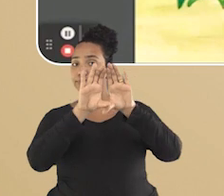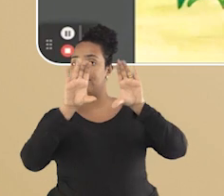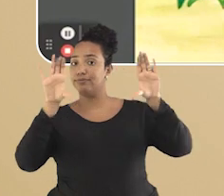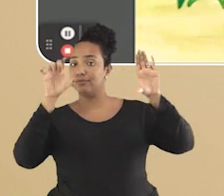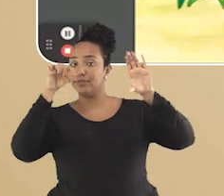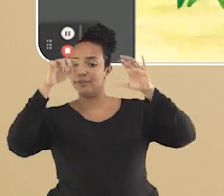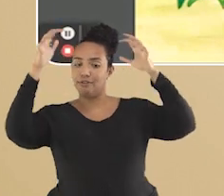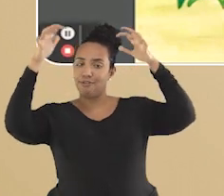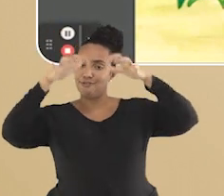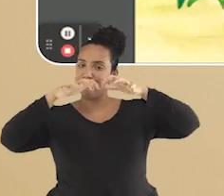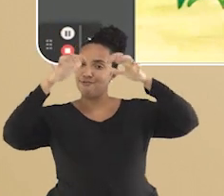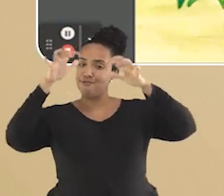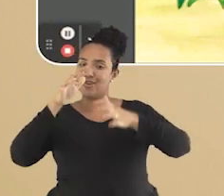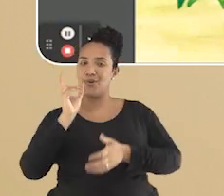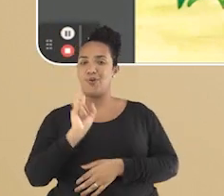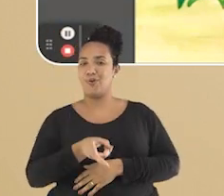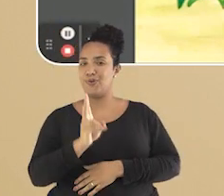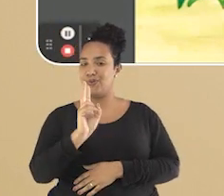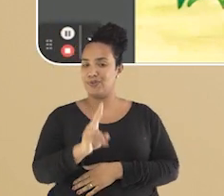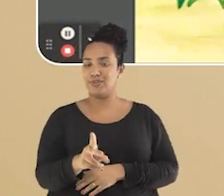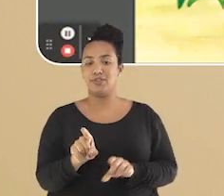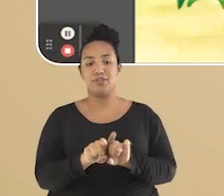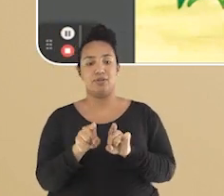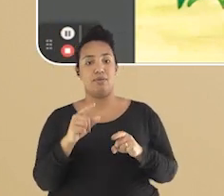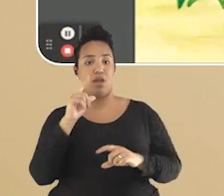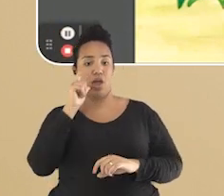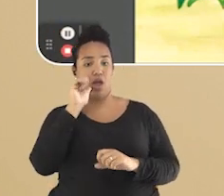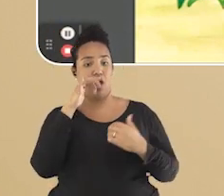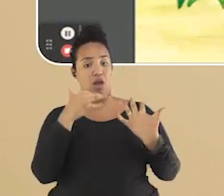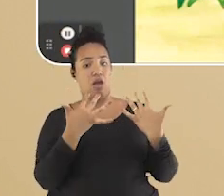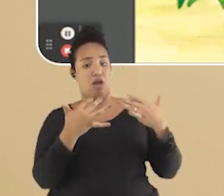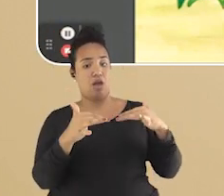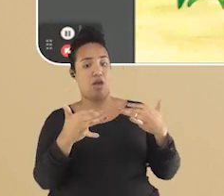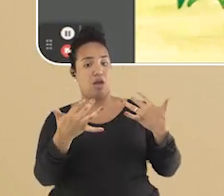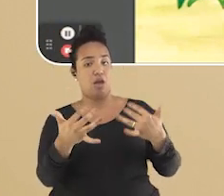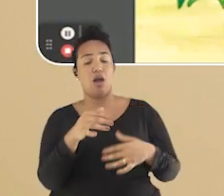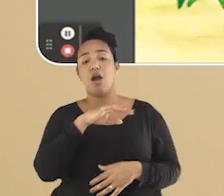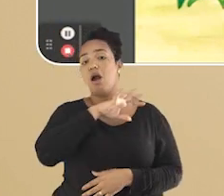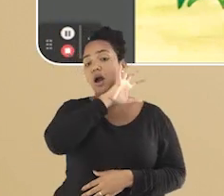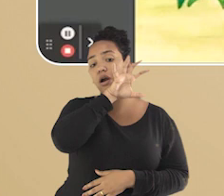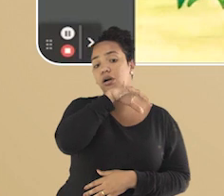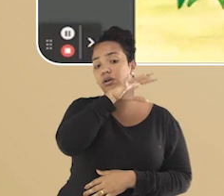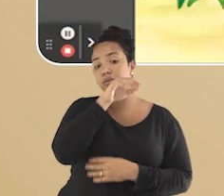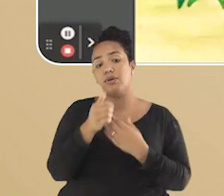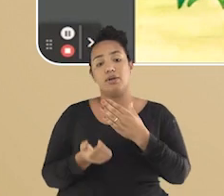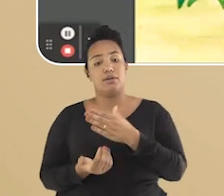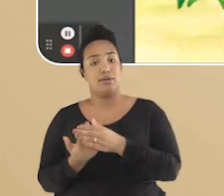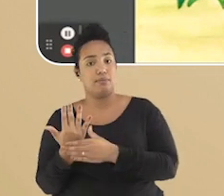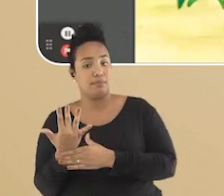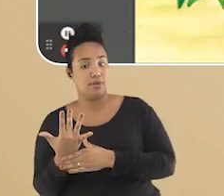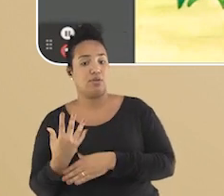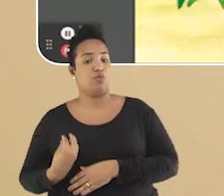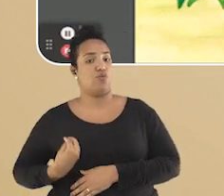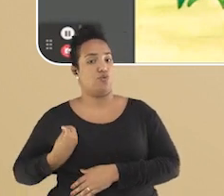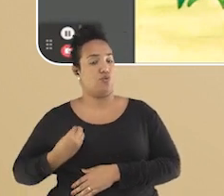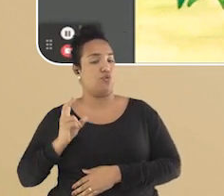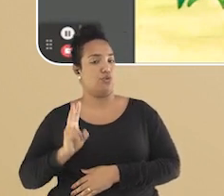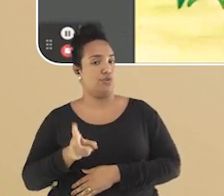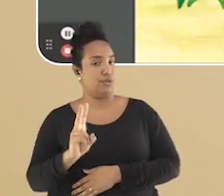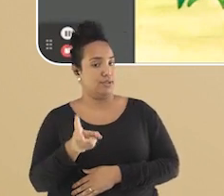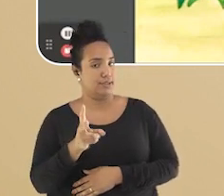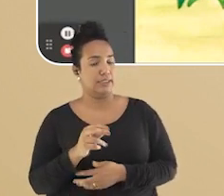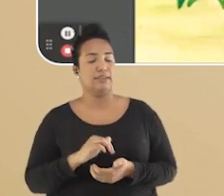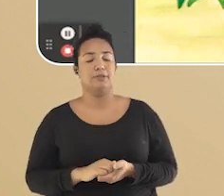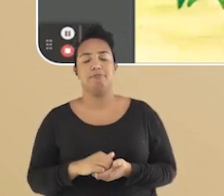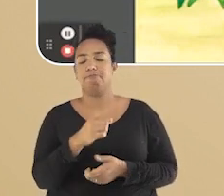a chover, as águas continuarão a fluir, animais e plantas continuarão a existir, e